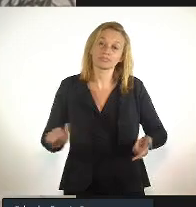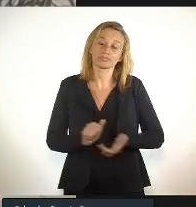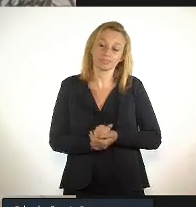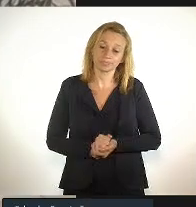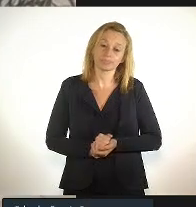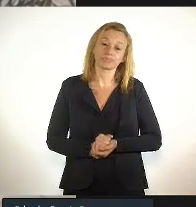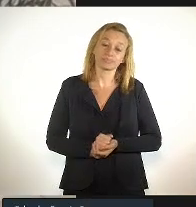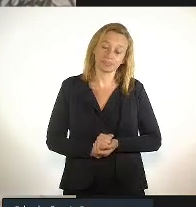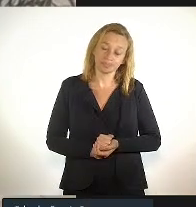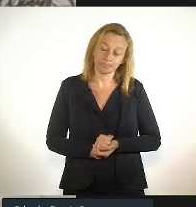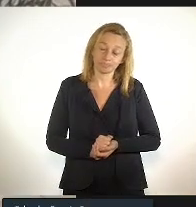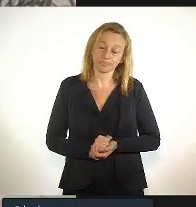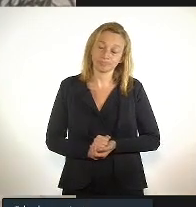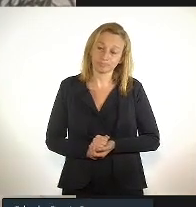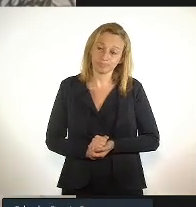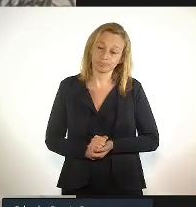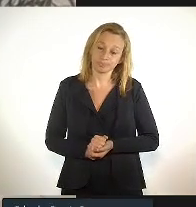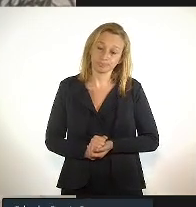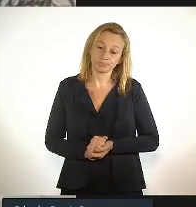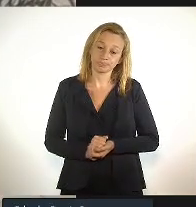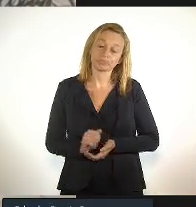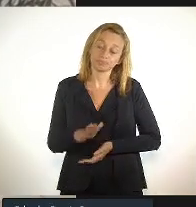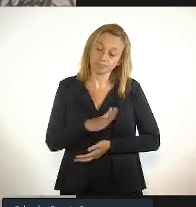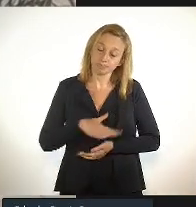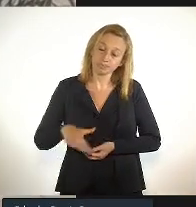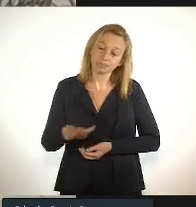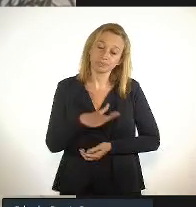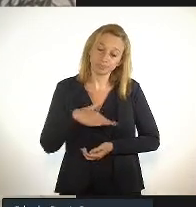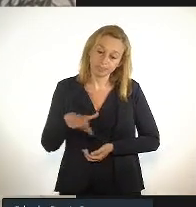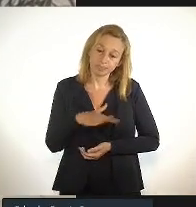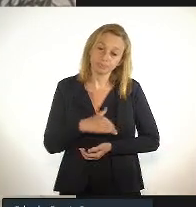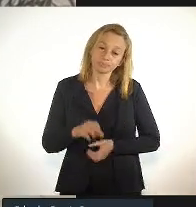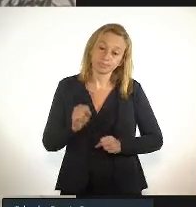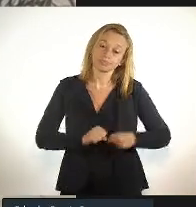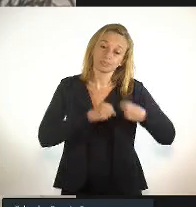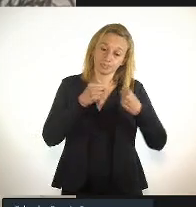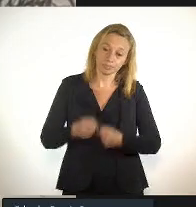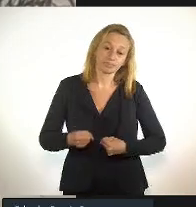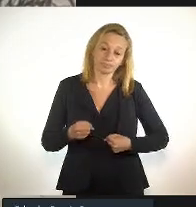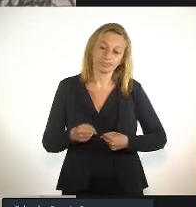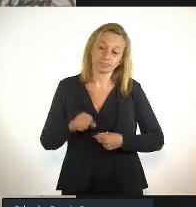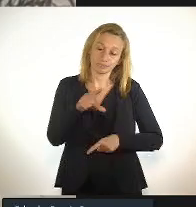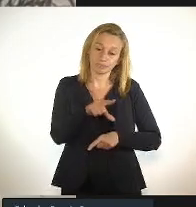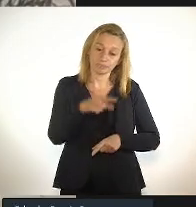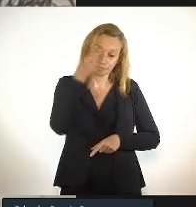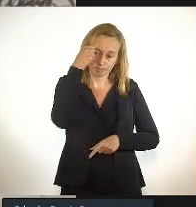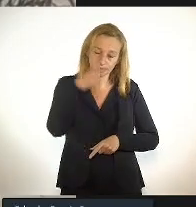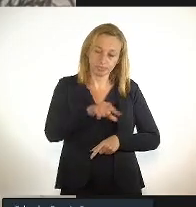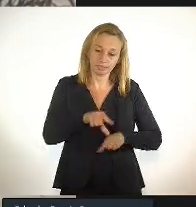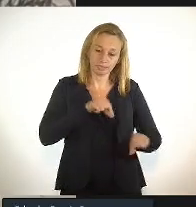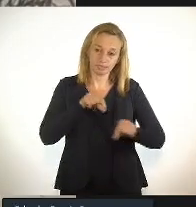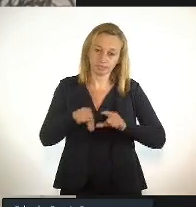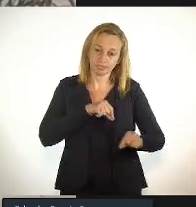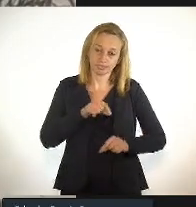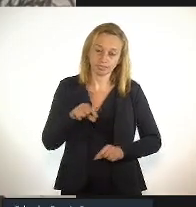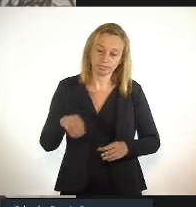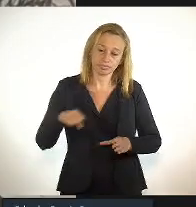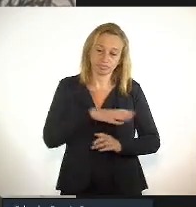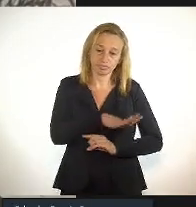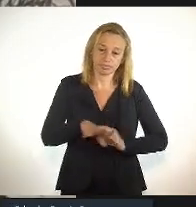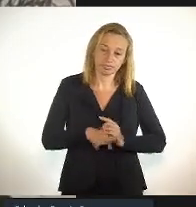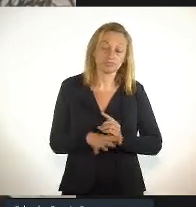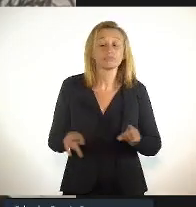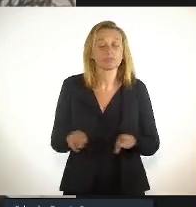a designação desse espaço de poder e de decisão na nossa sociedade. Para